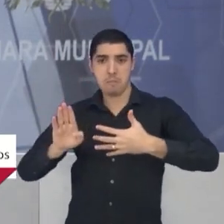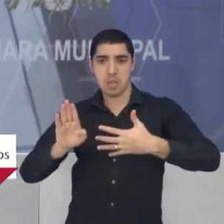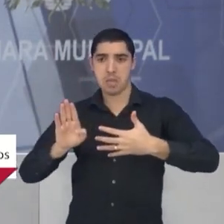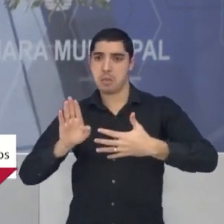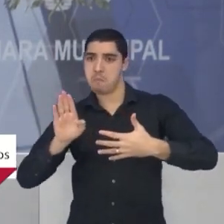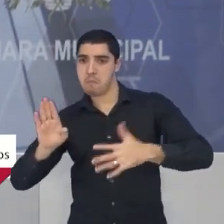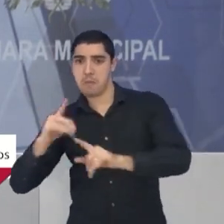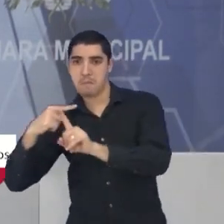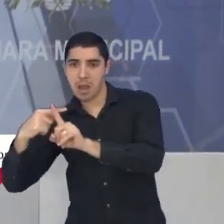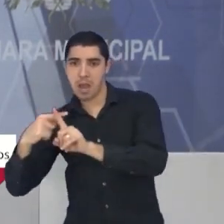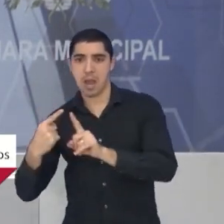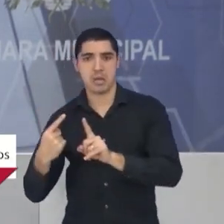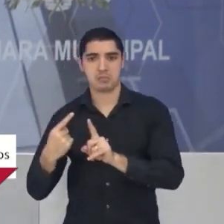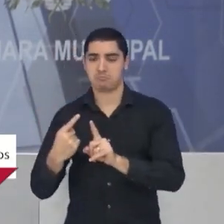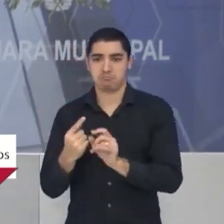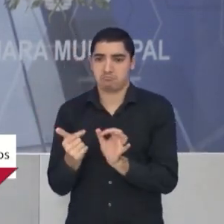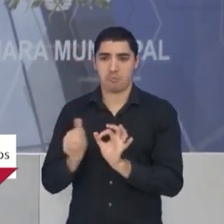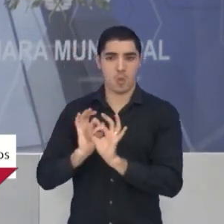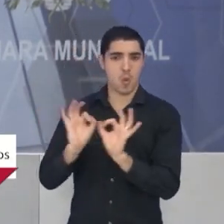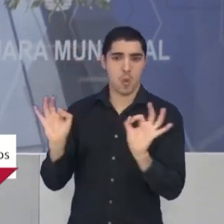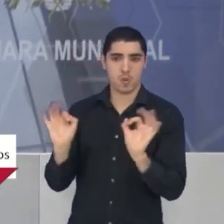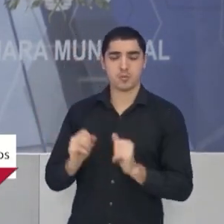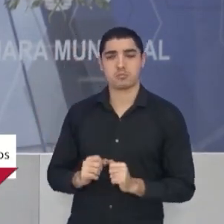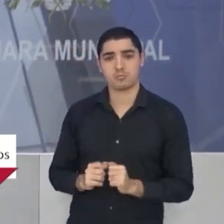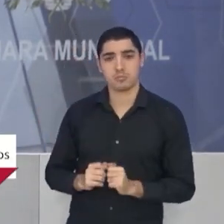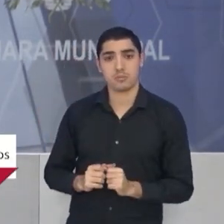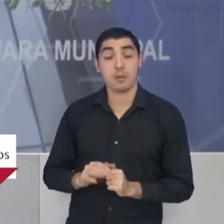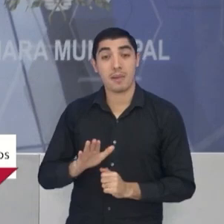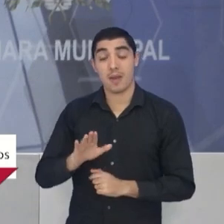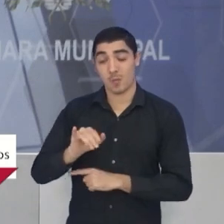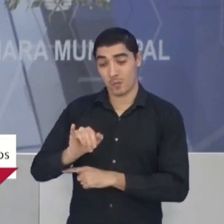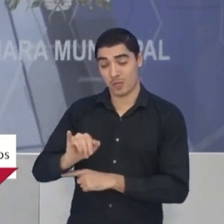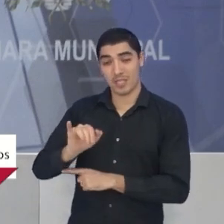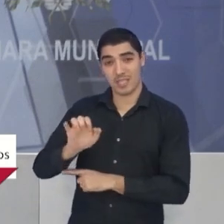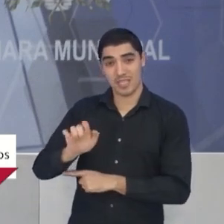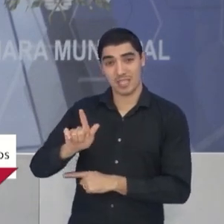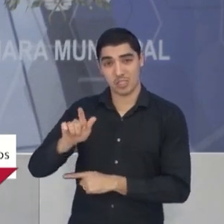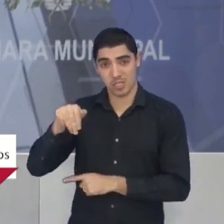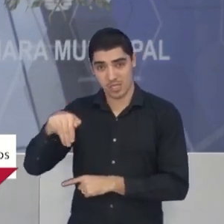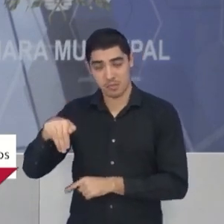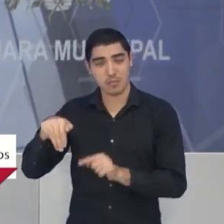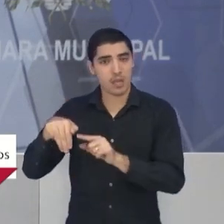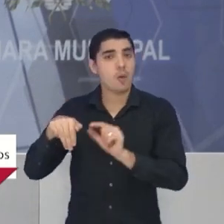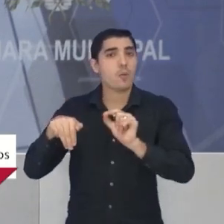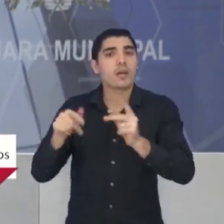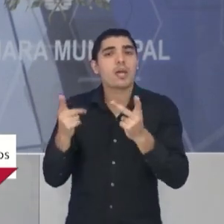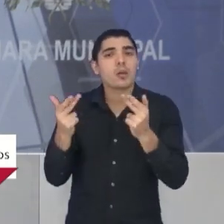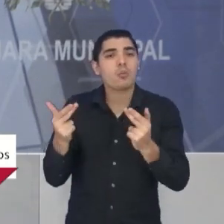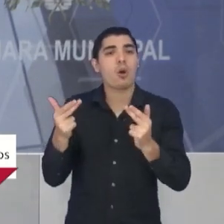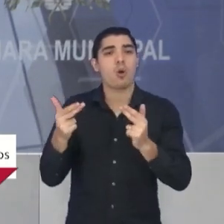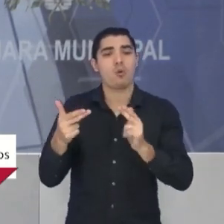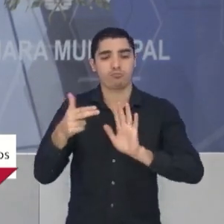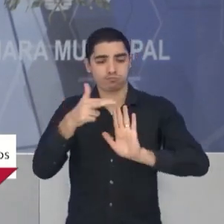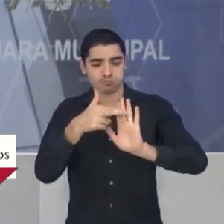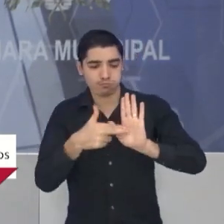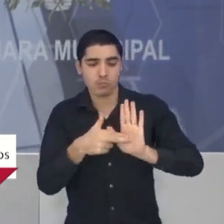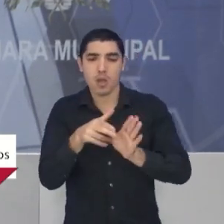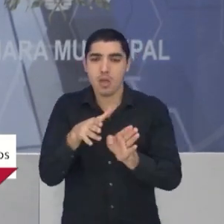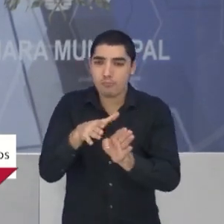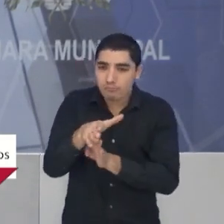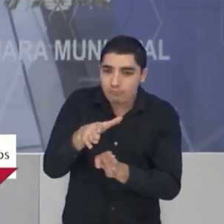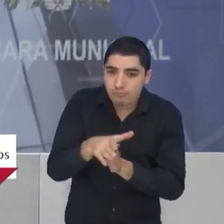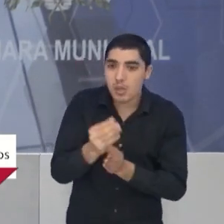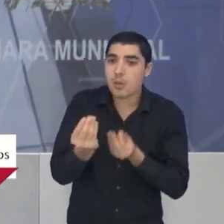tá excepcional muito bom e mas o iegm ele deve ser um guia de orientação de como você pode